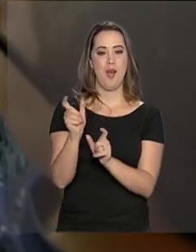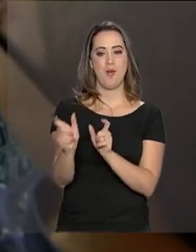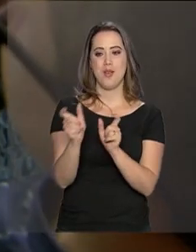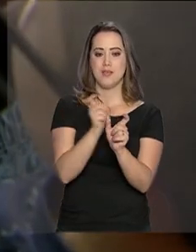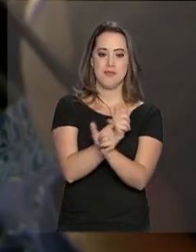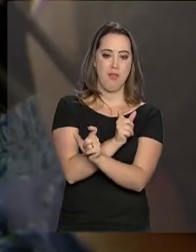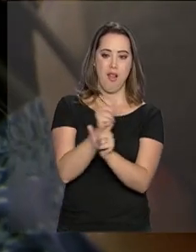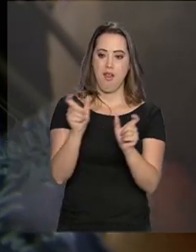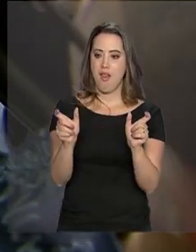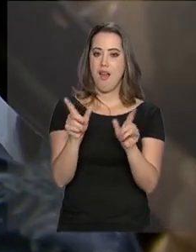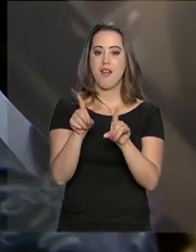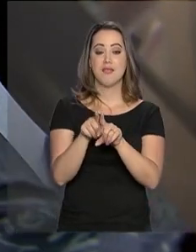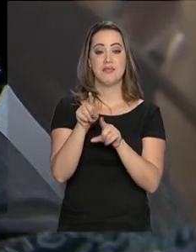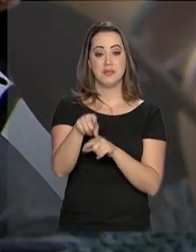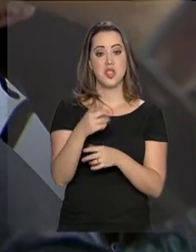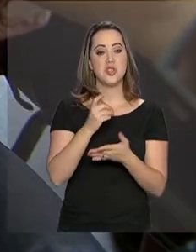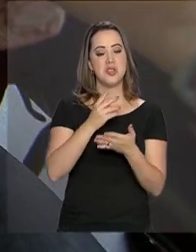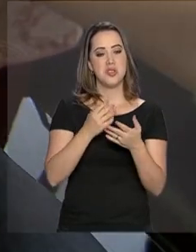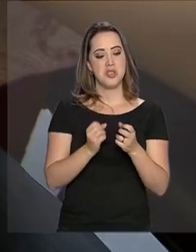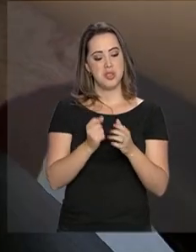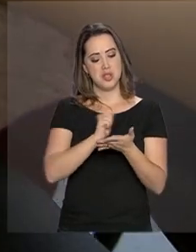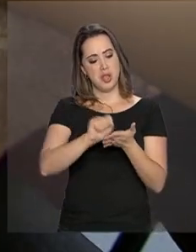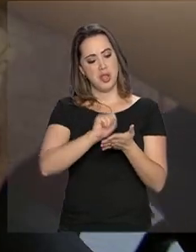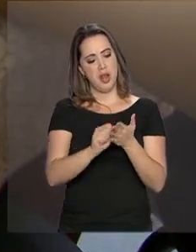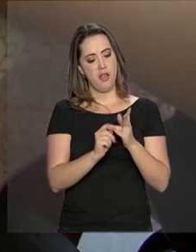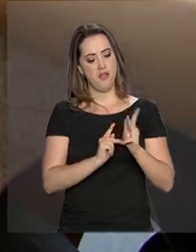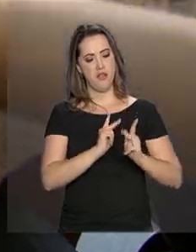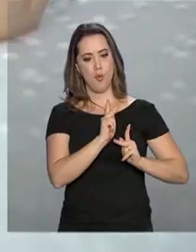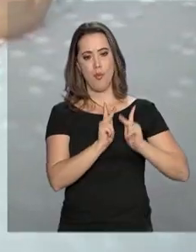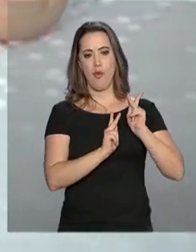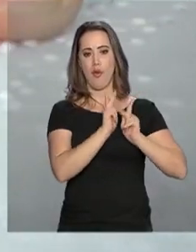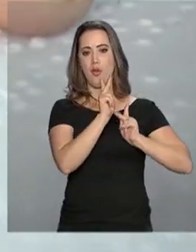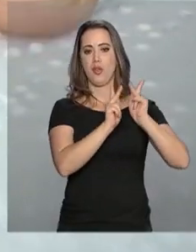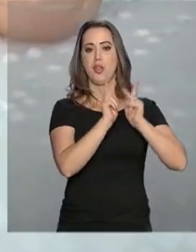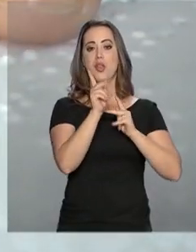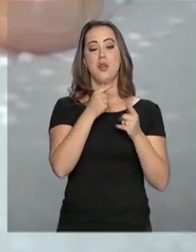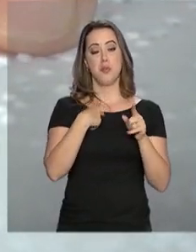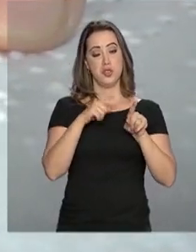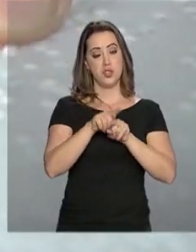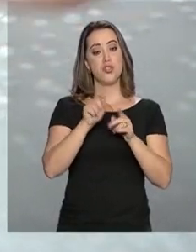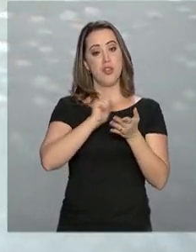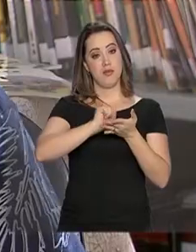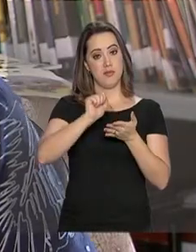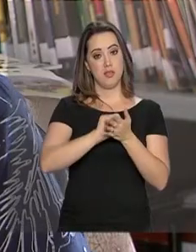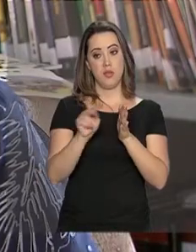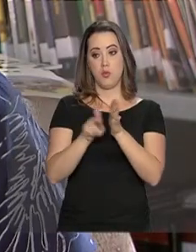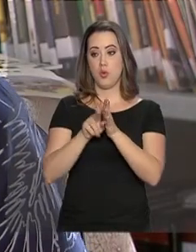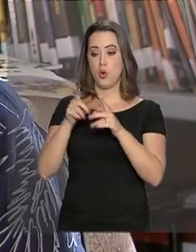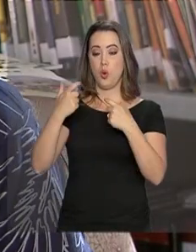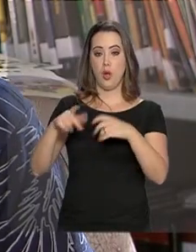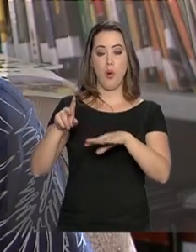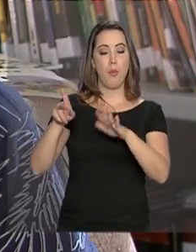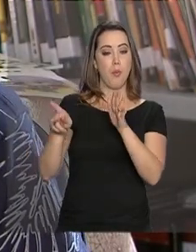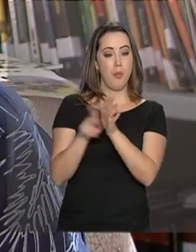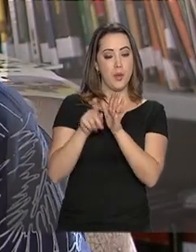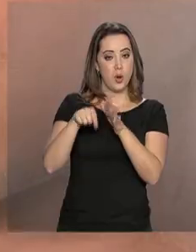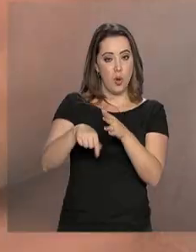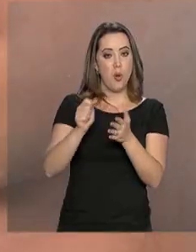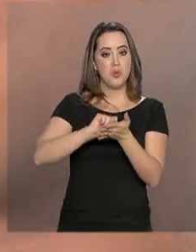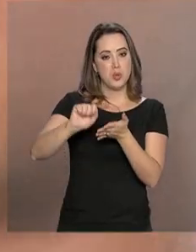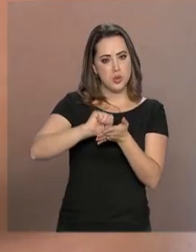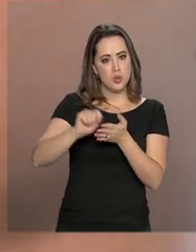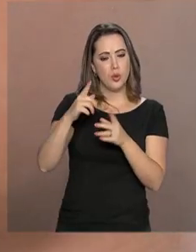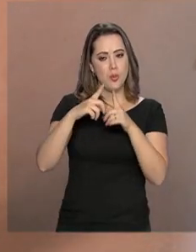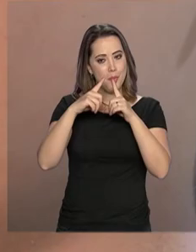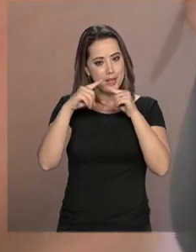poemas e já tem cadeira cativa na Academia Inclusiva de Autores Brasilienses. E quando o assunto é literatura,